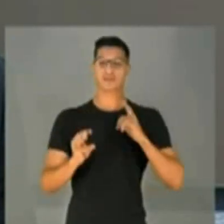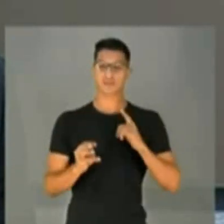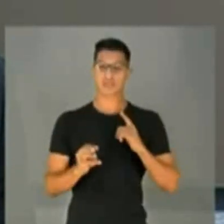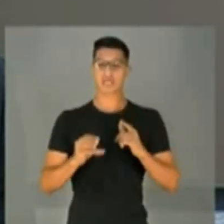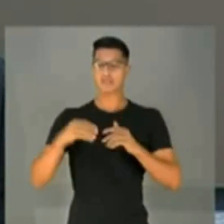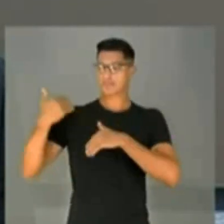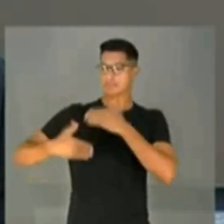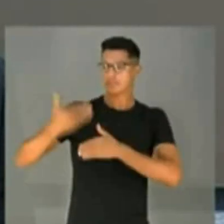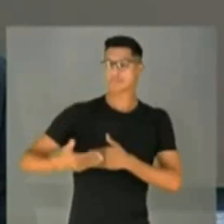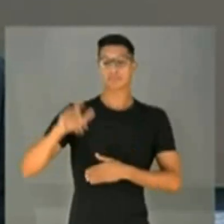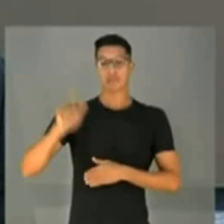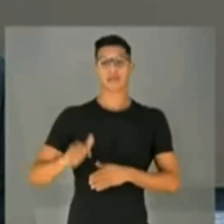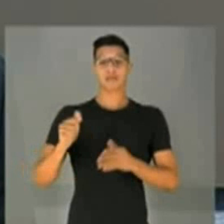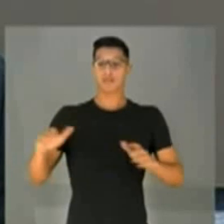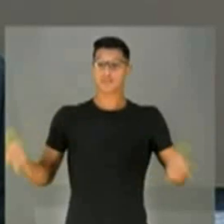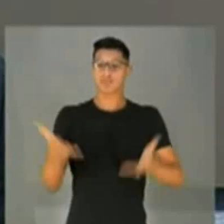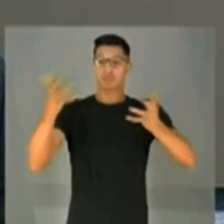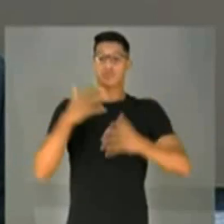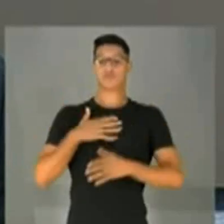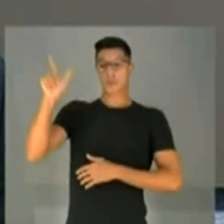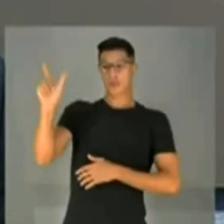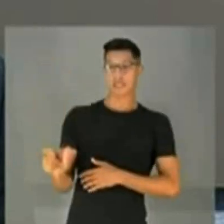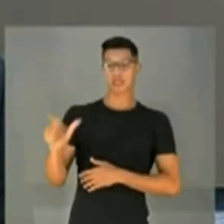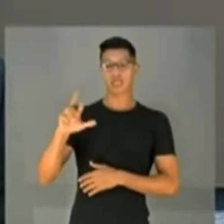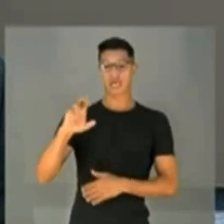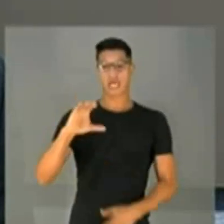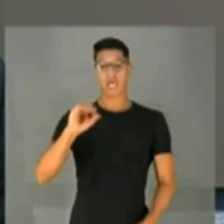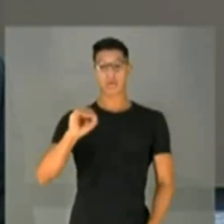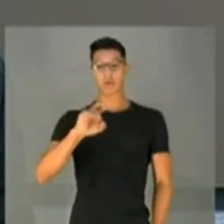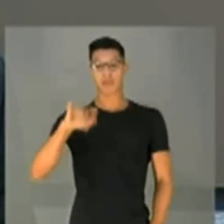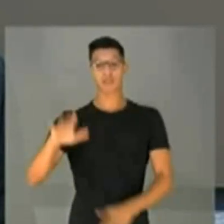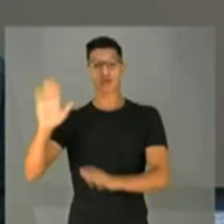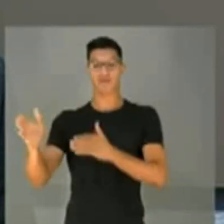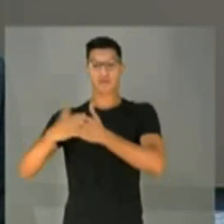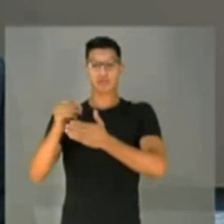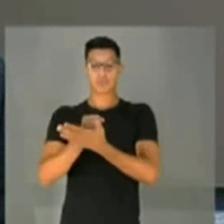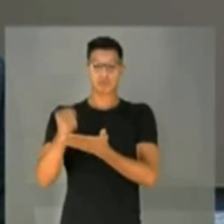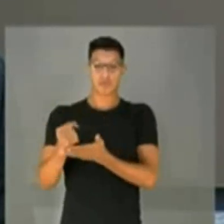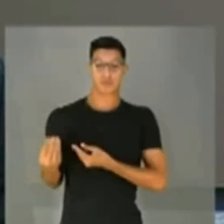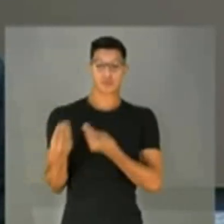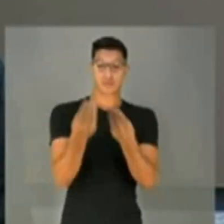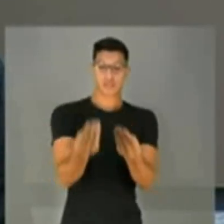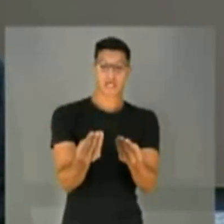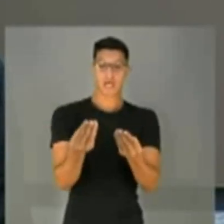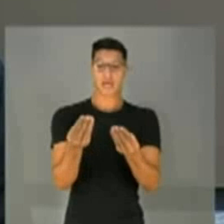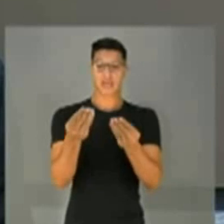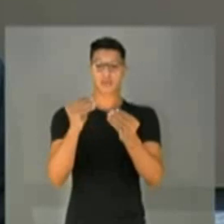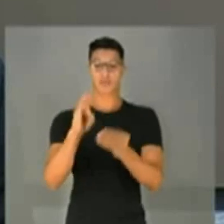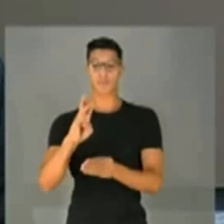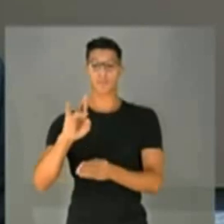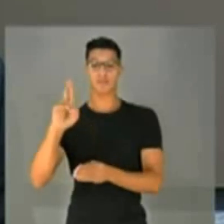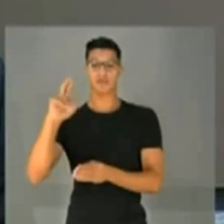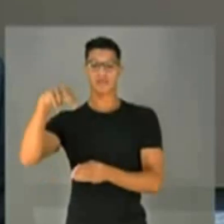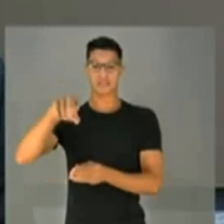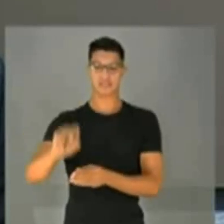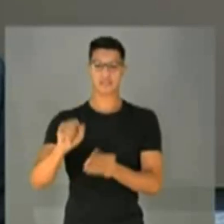Miranda, no ano anterior, no ano de 2020, e se trata de um áudio que o próprio Luiz Miranda colocou à